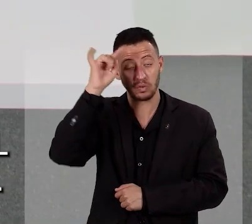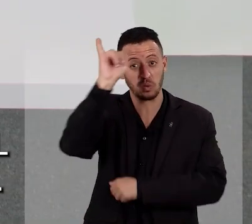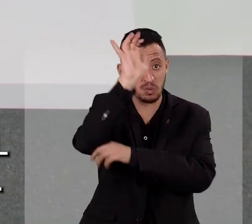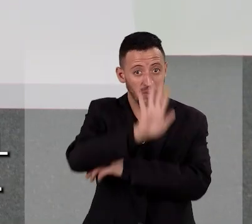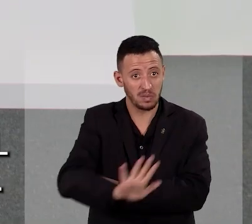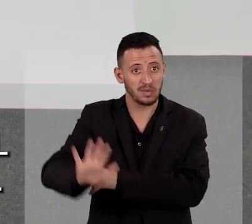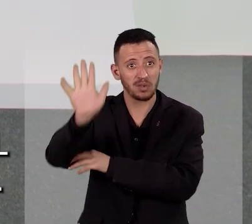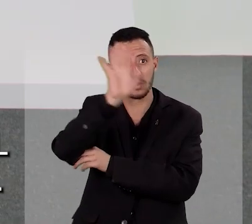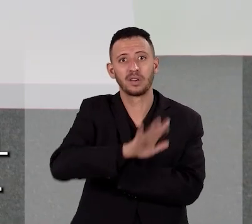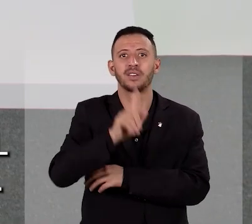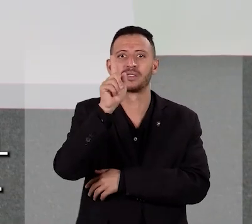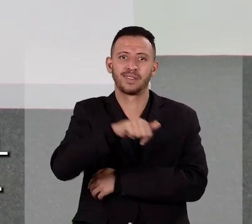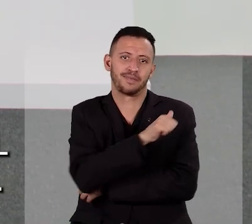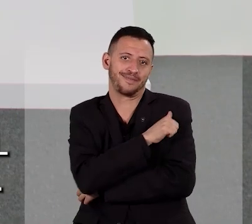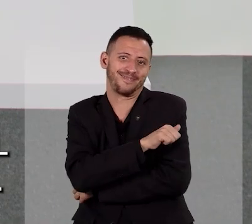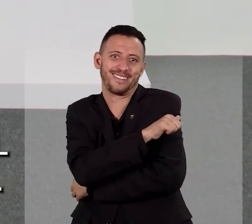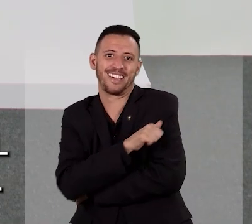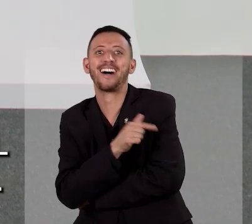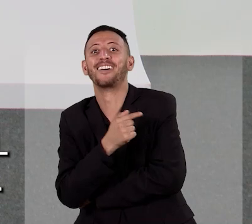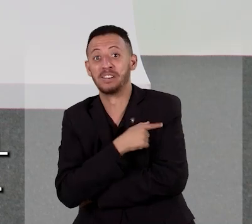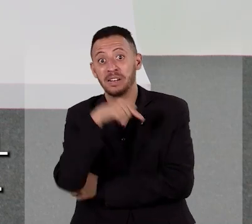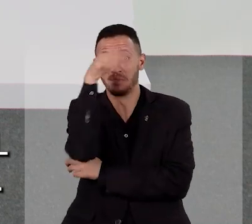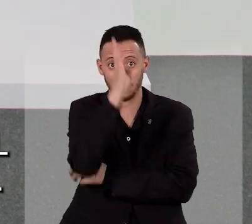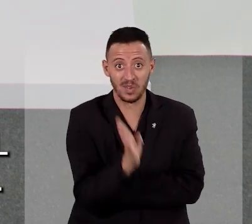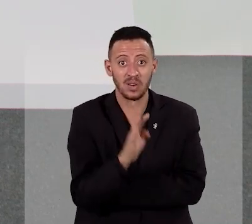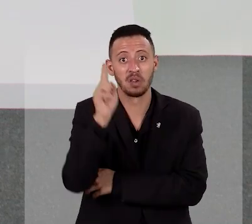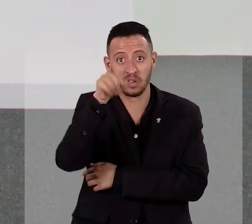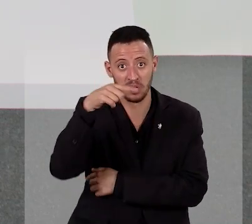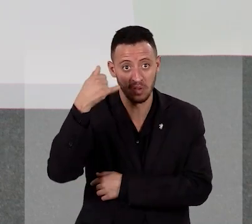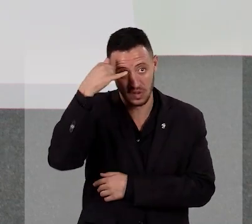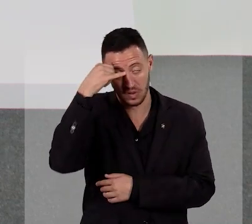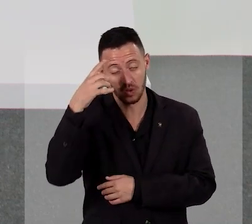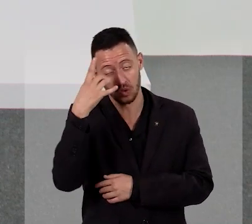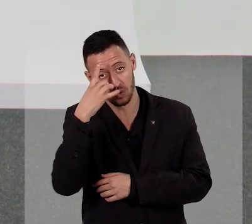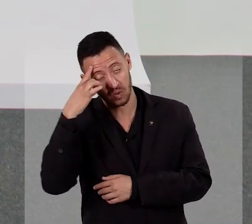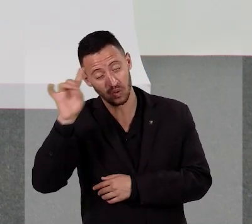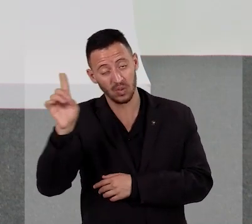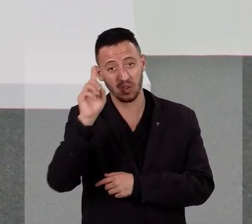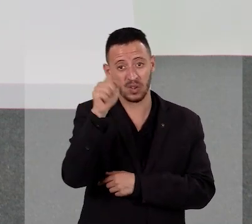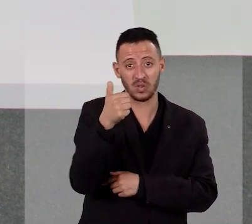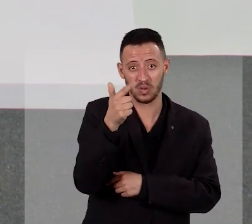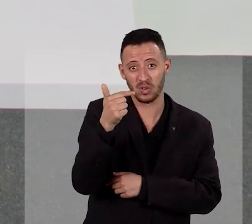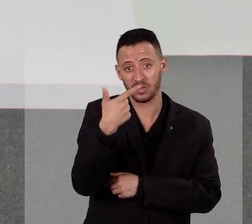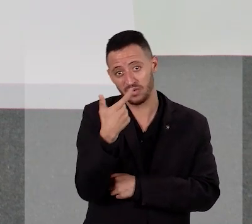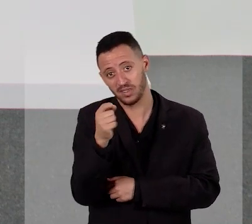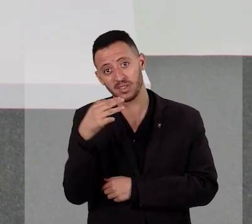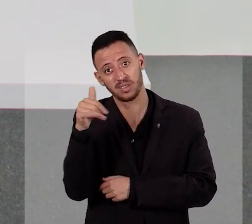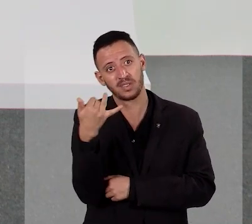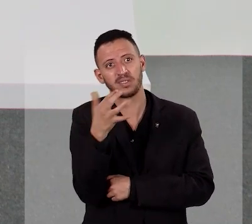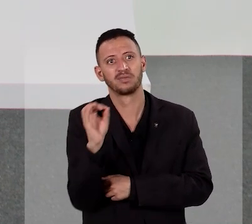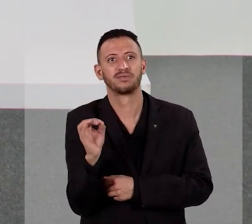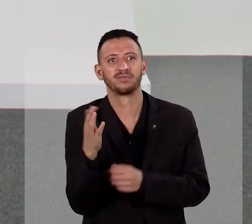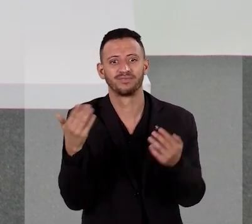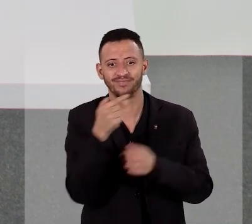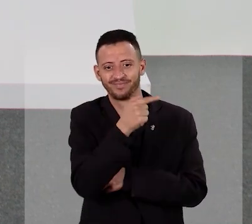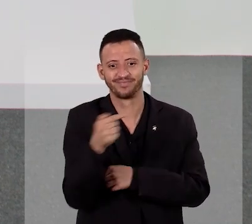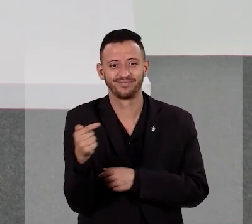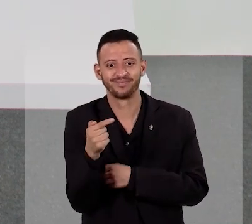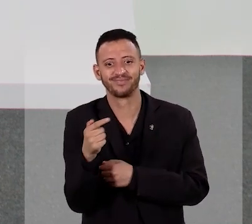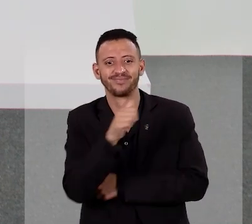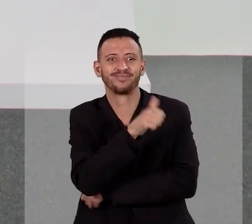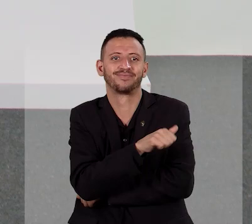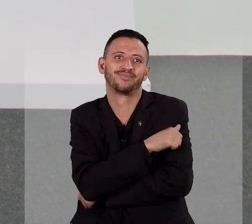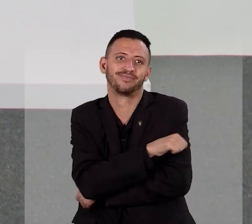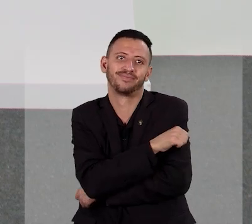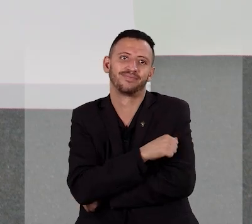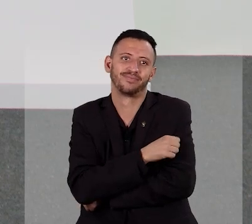o Dia Internacional da Enfermagem. Aqui no Brasil, além desse dia, entre os dias 12 e 20 de maio, comemora-se a